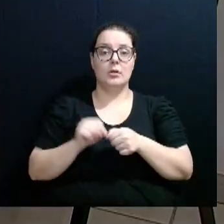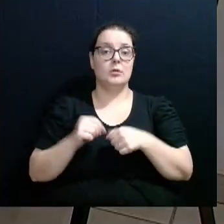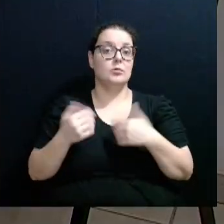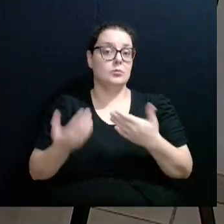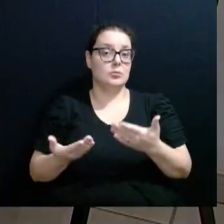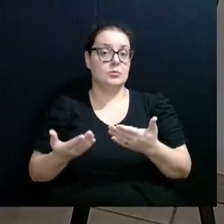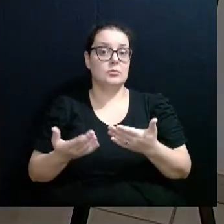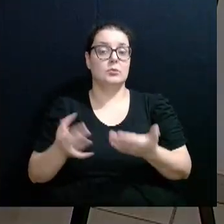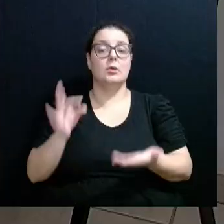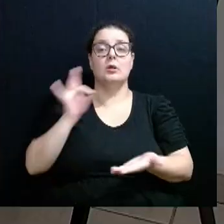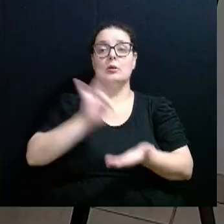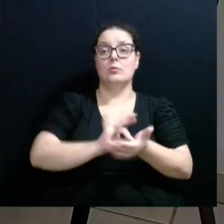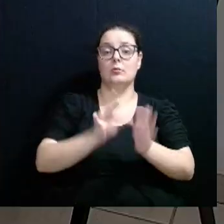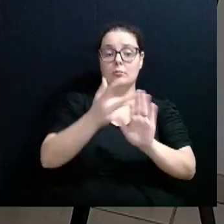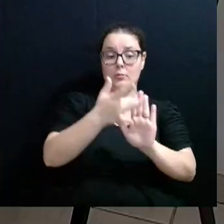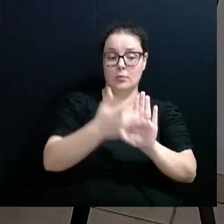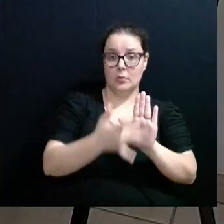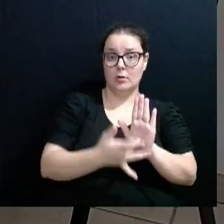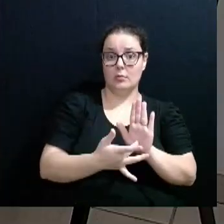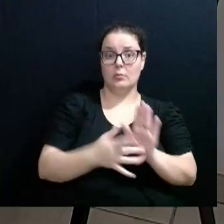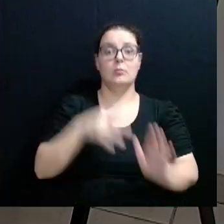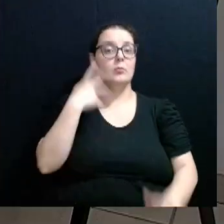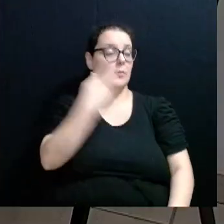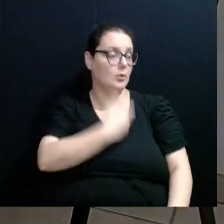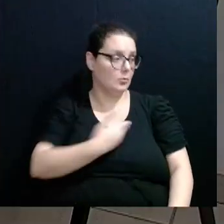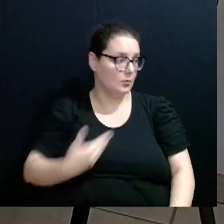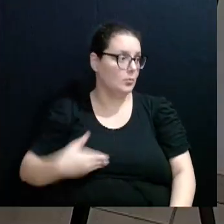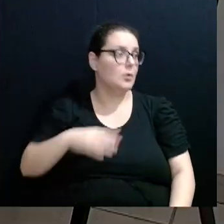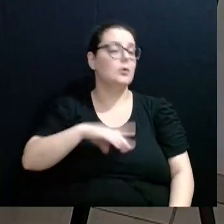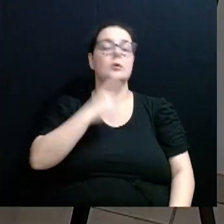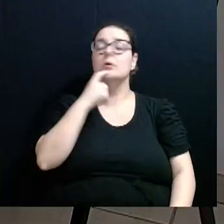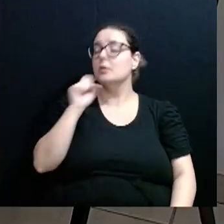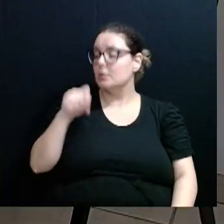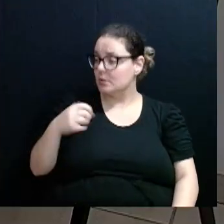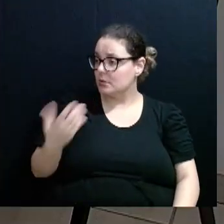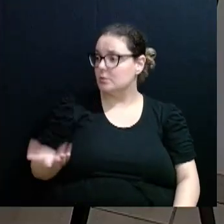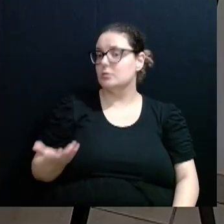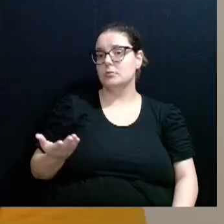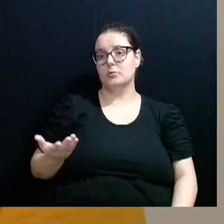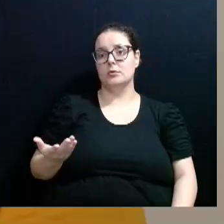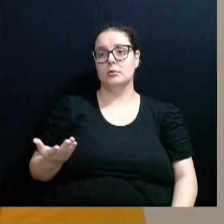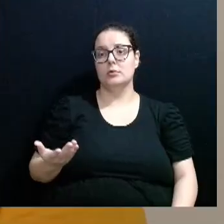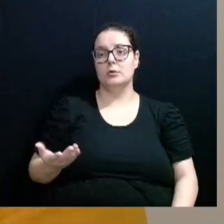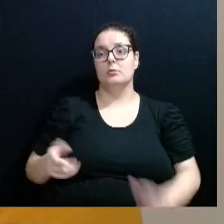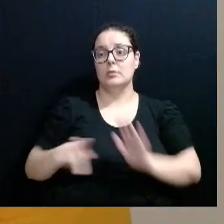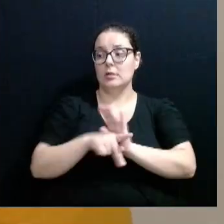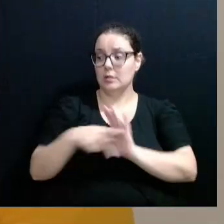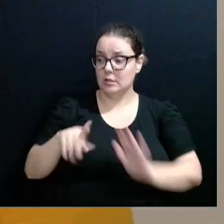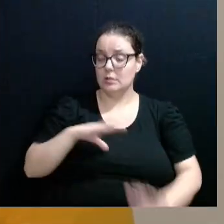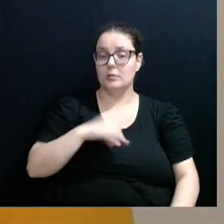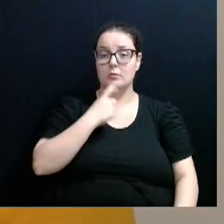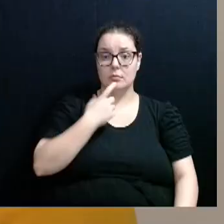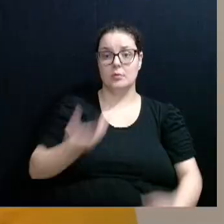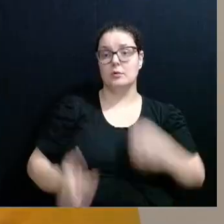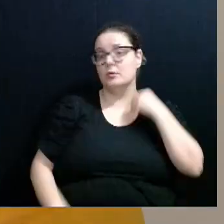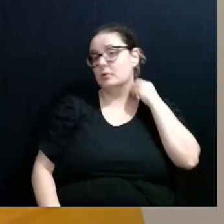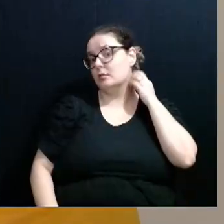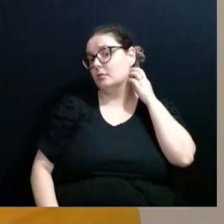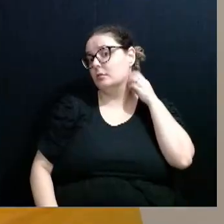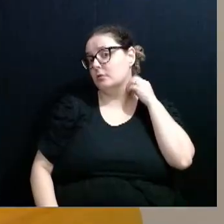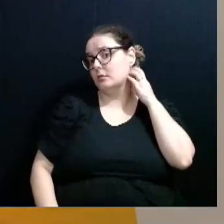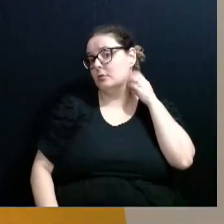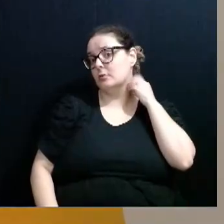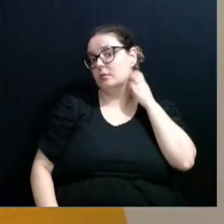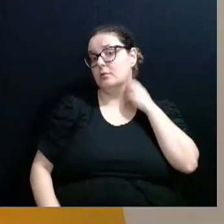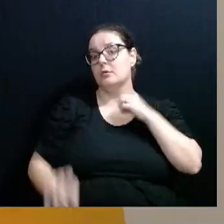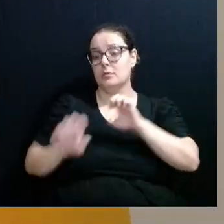pauta pública. Uma política pública de Campinas. Uma política pública de Campinas, né? Porque estrutura nós temos, vontade